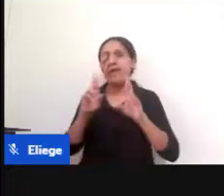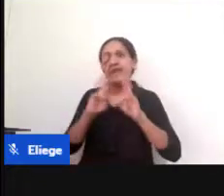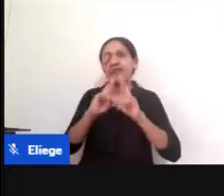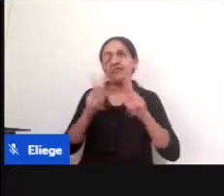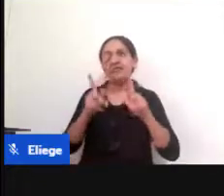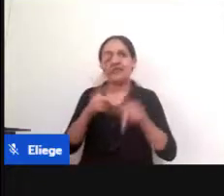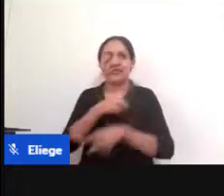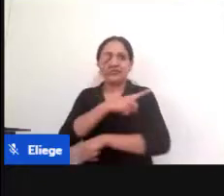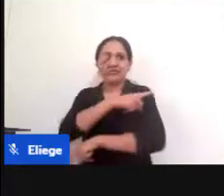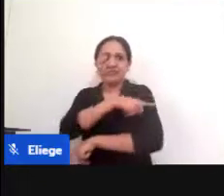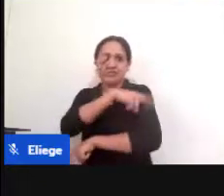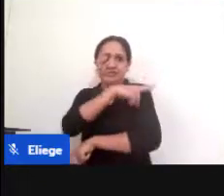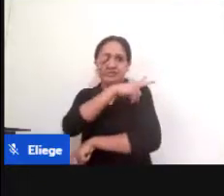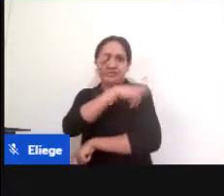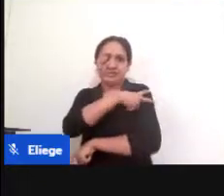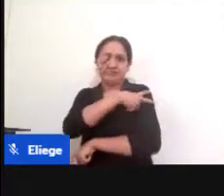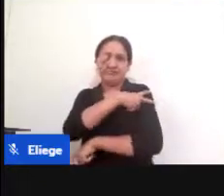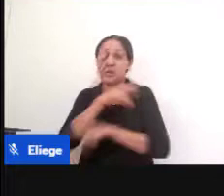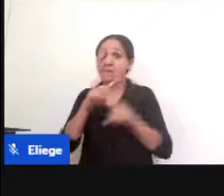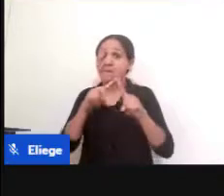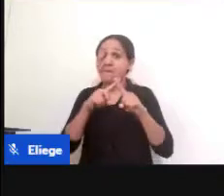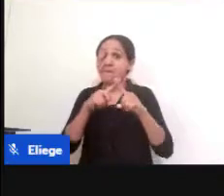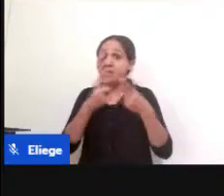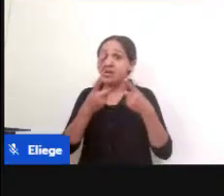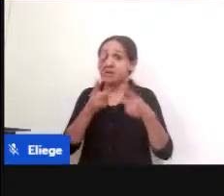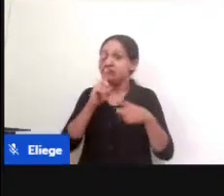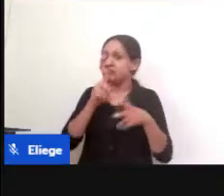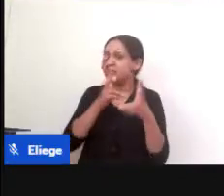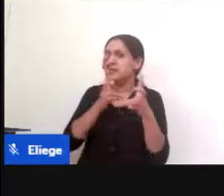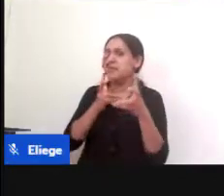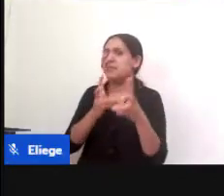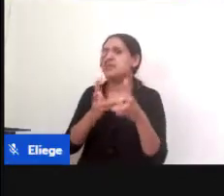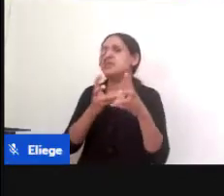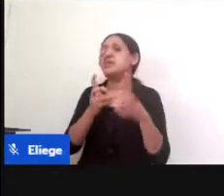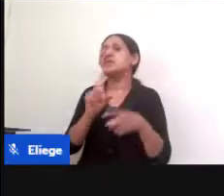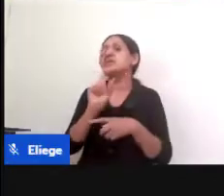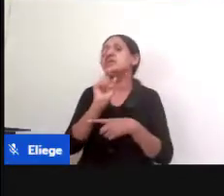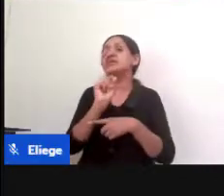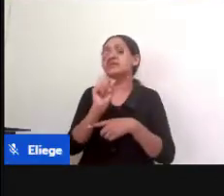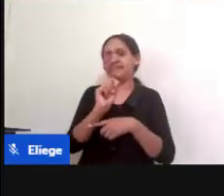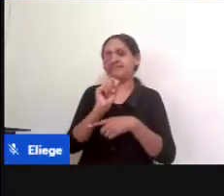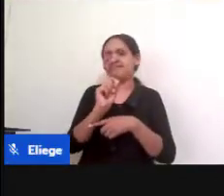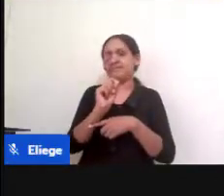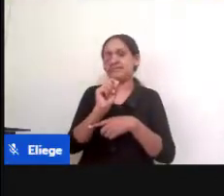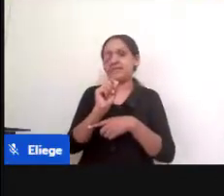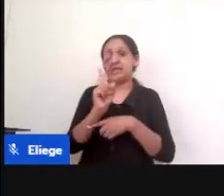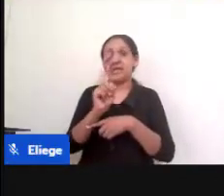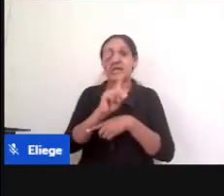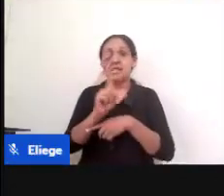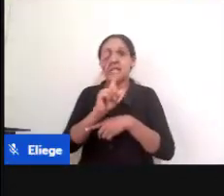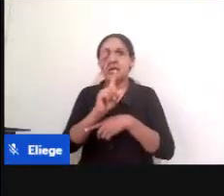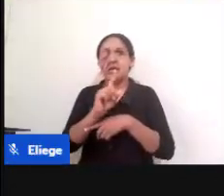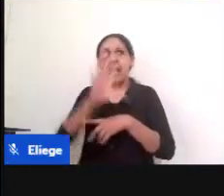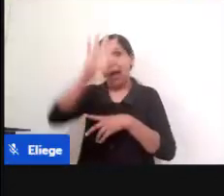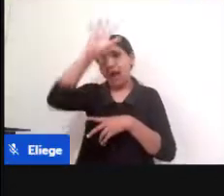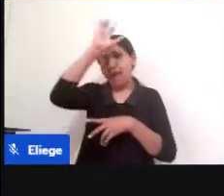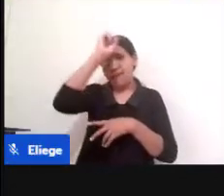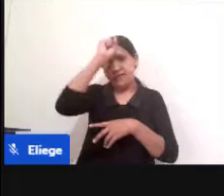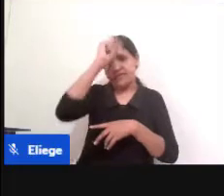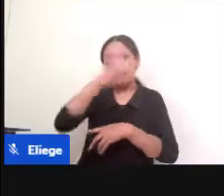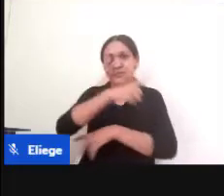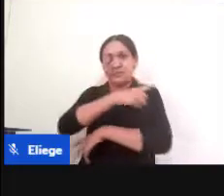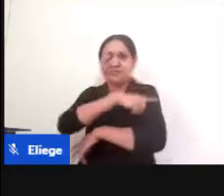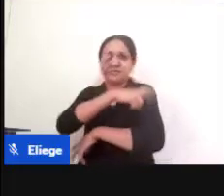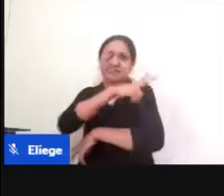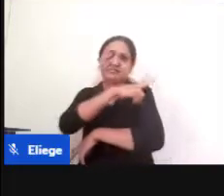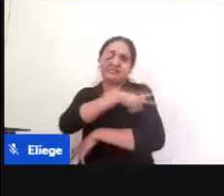segundo. Só que você percebeu que ele não adquiriu a habilidade do primeiro e do segundo.